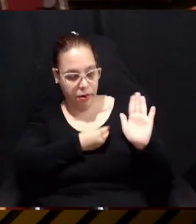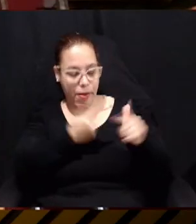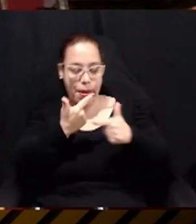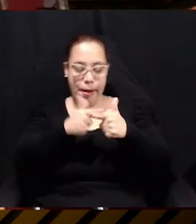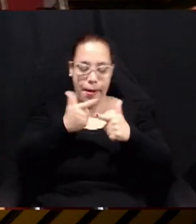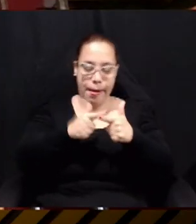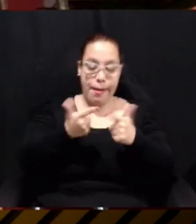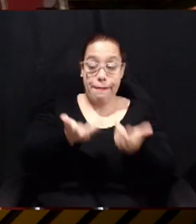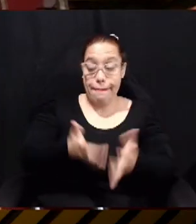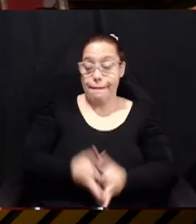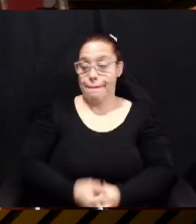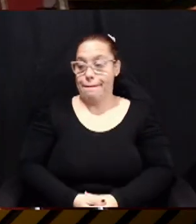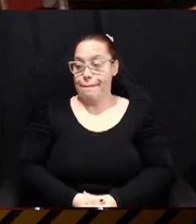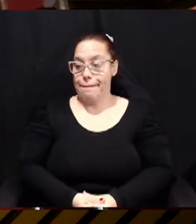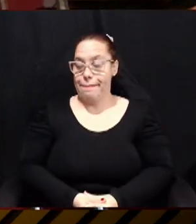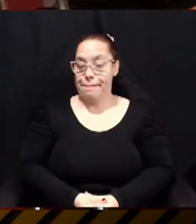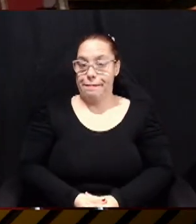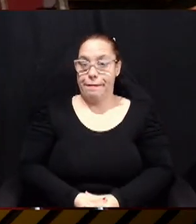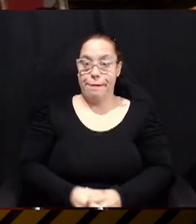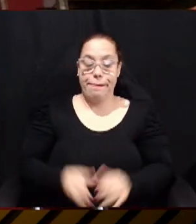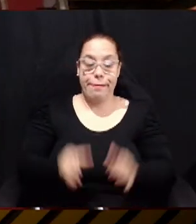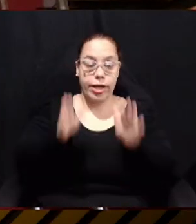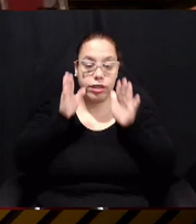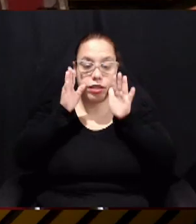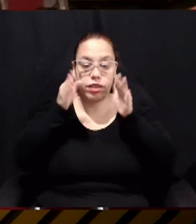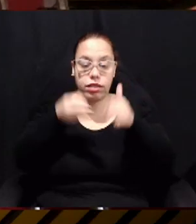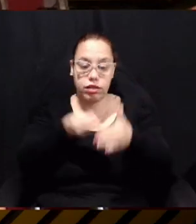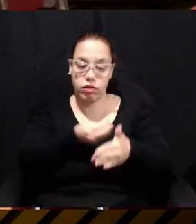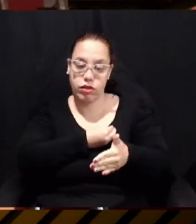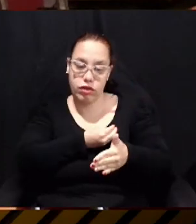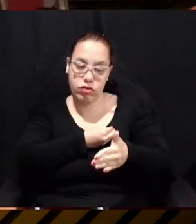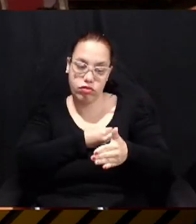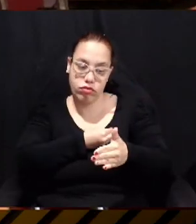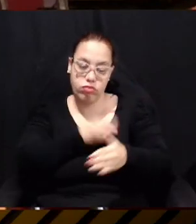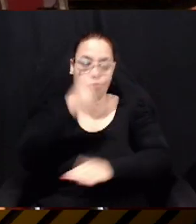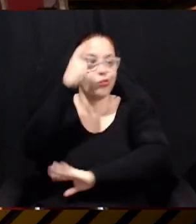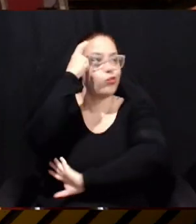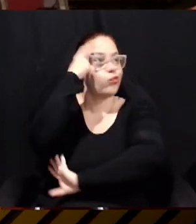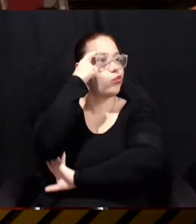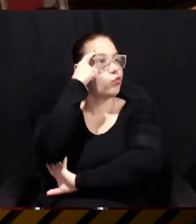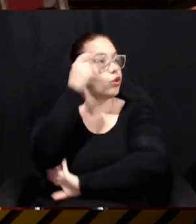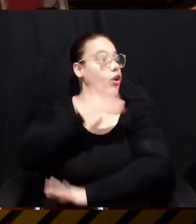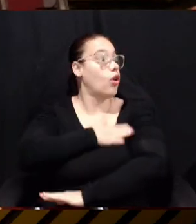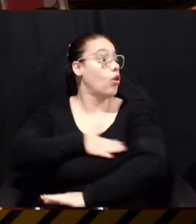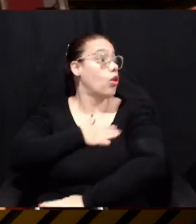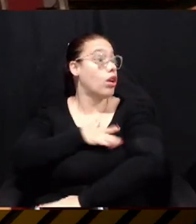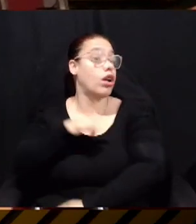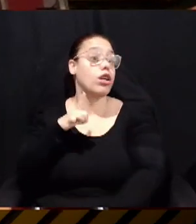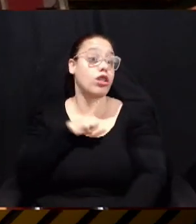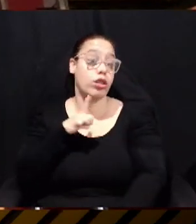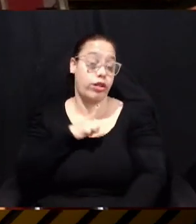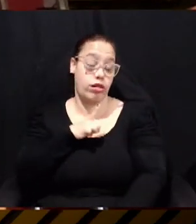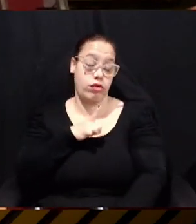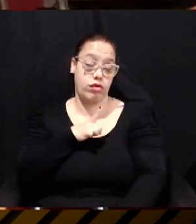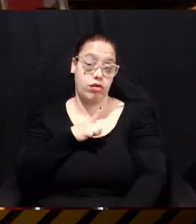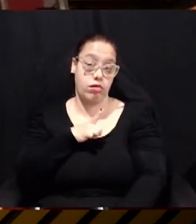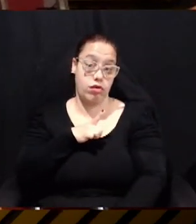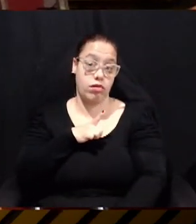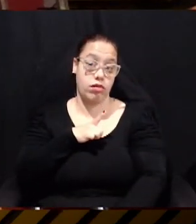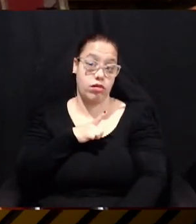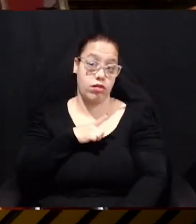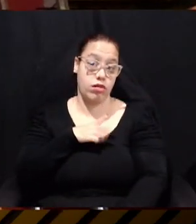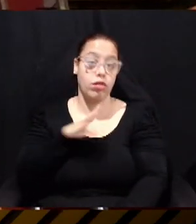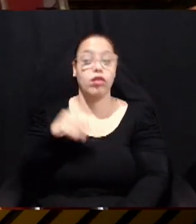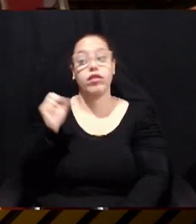forma, ela está projetando ali atitudes e pensamentos que ela gostaria de ter. Então, por esse lado, sim,